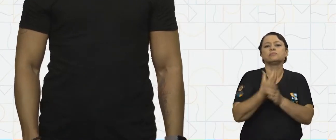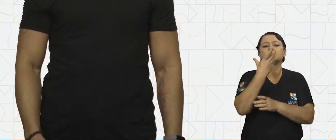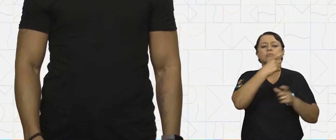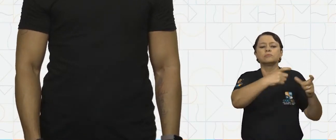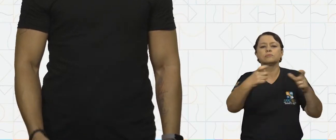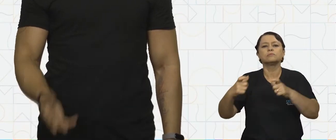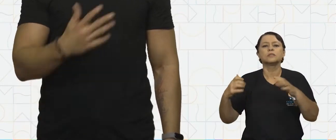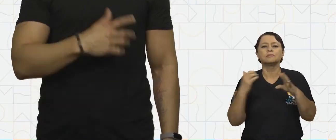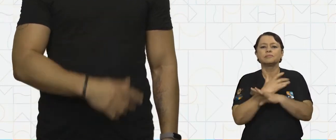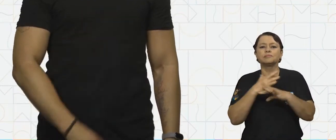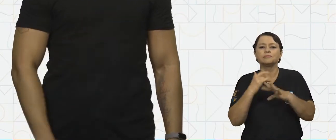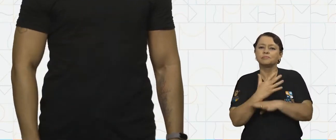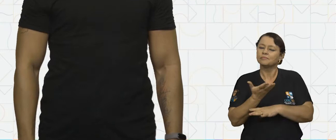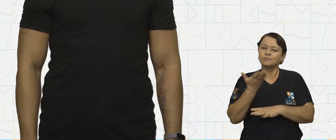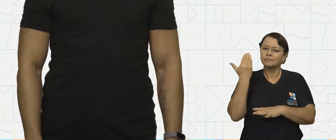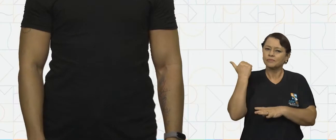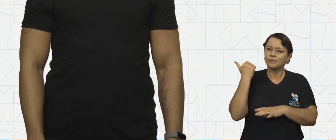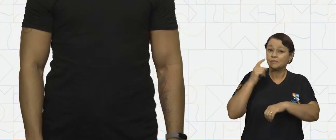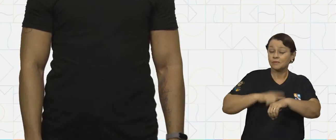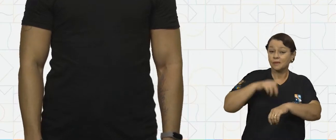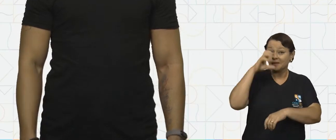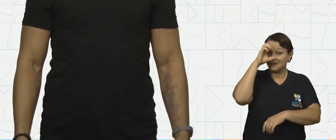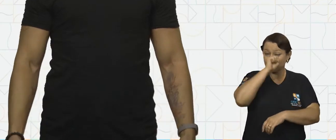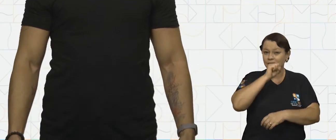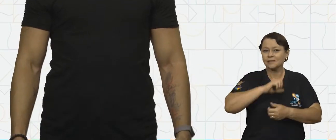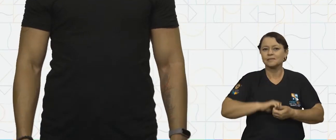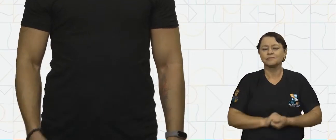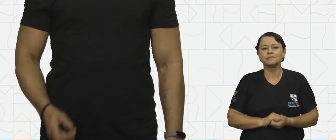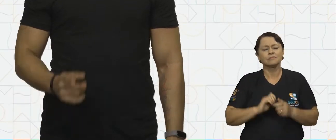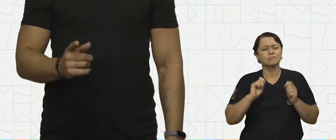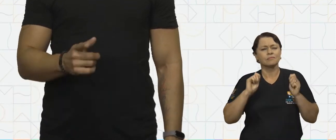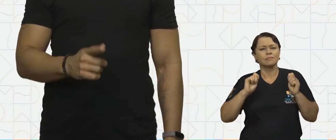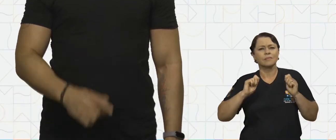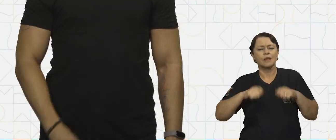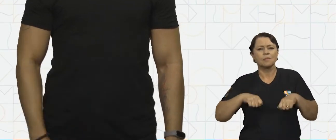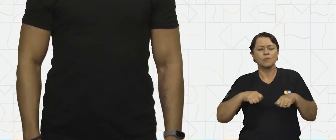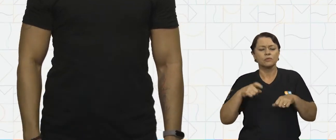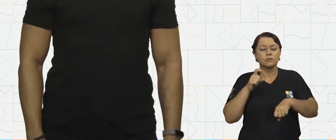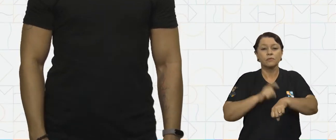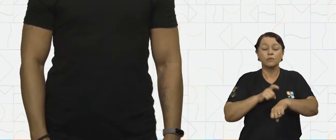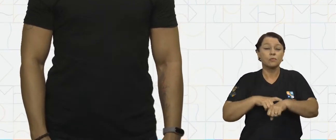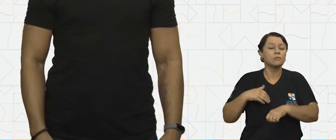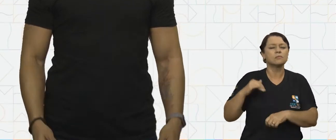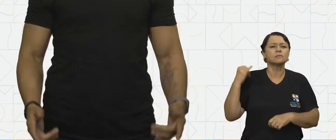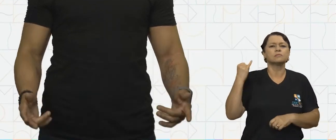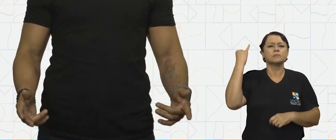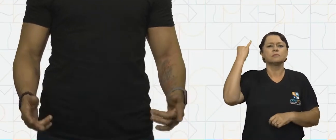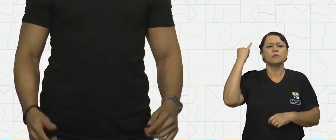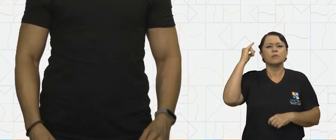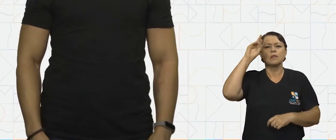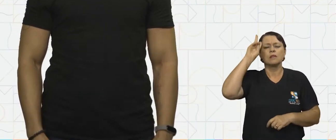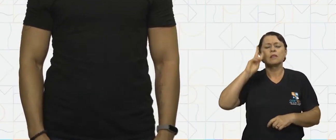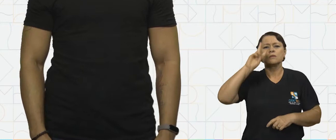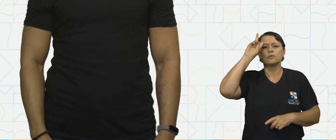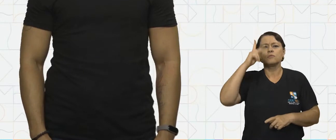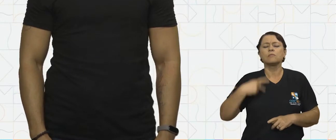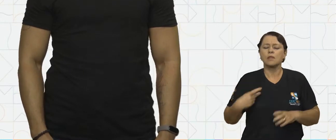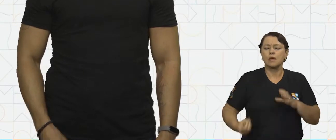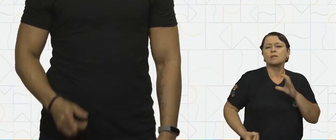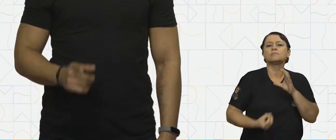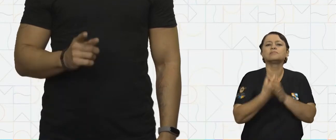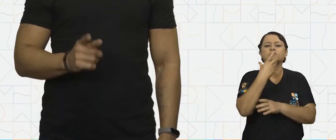cidades. Então, vamos lá para a nossa hora de aprender? É possível que a etapa mais importante da história humana tenha sido a invenção das